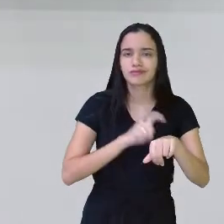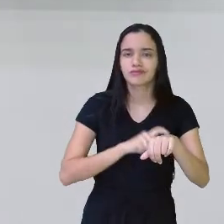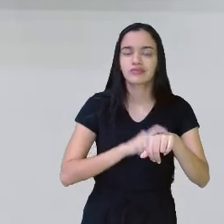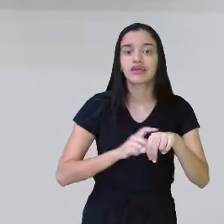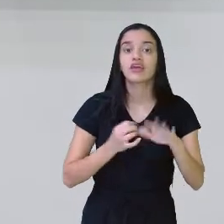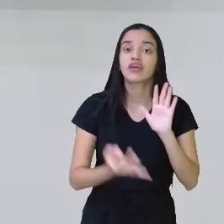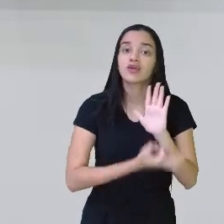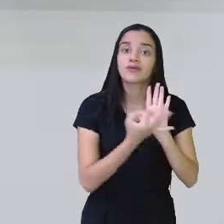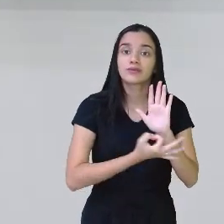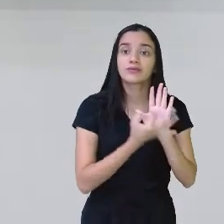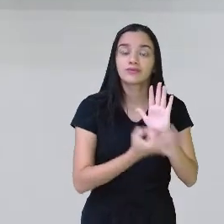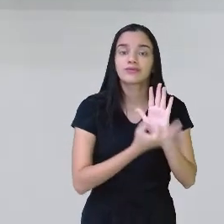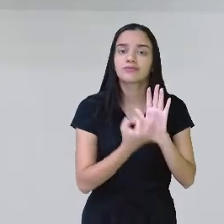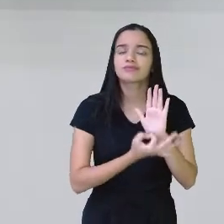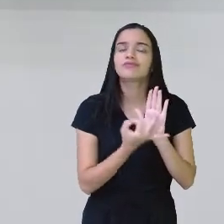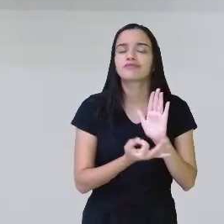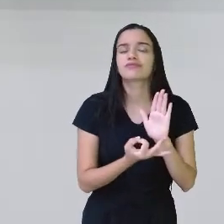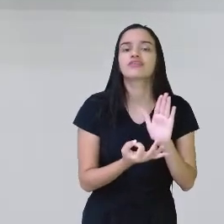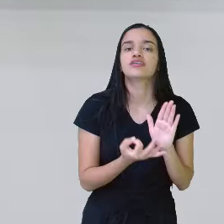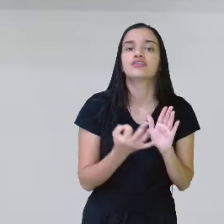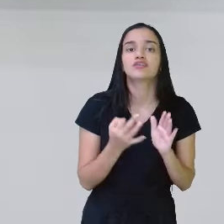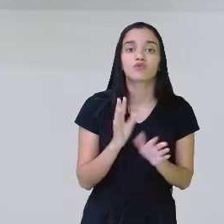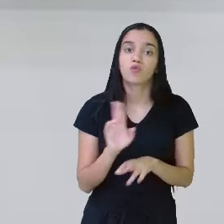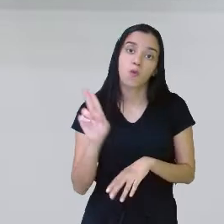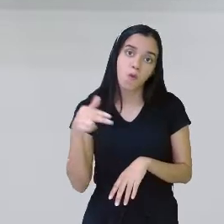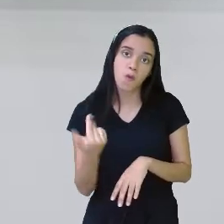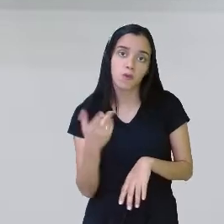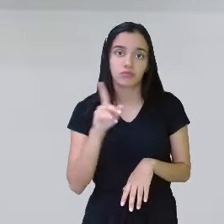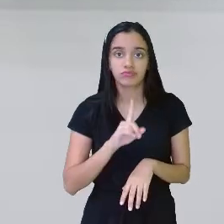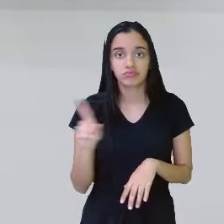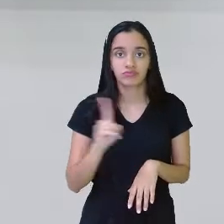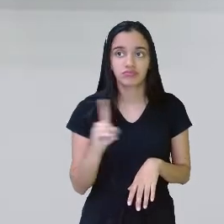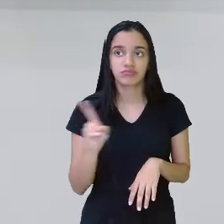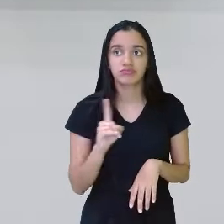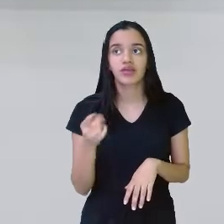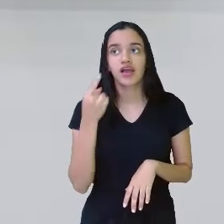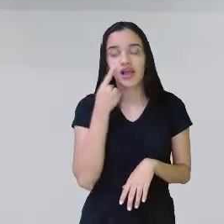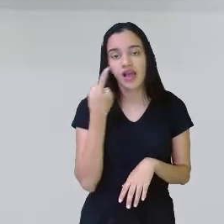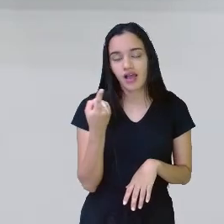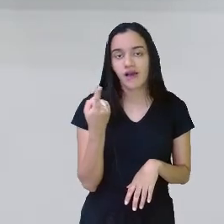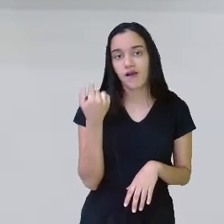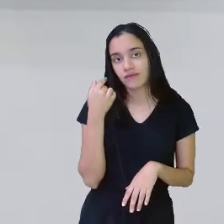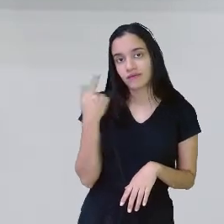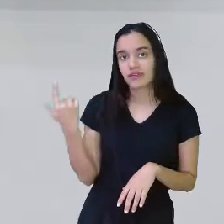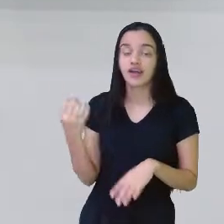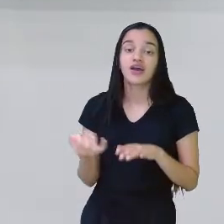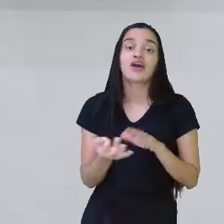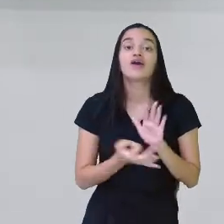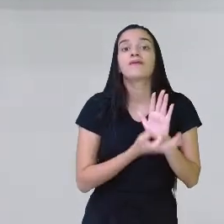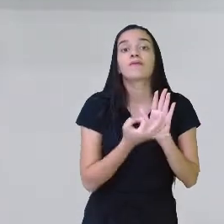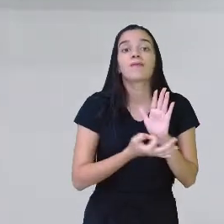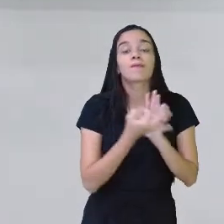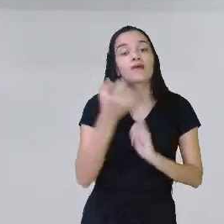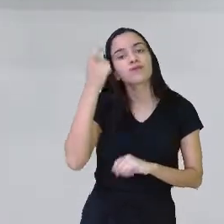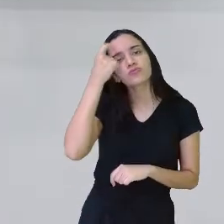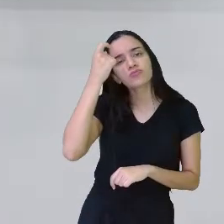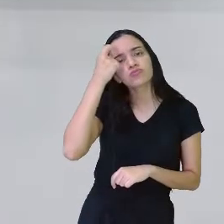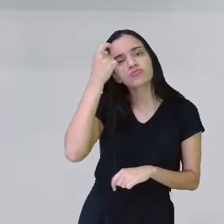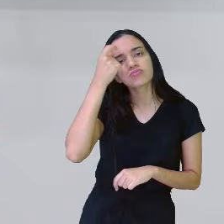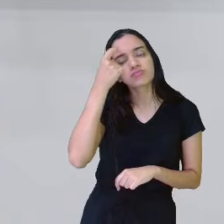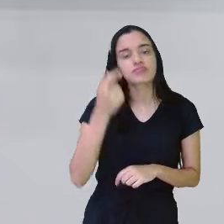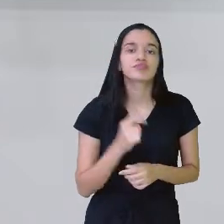os argumentos para a gente ver se é um argumento ou não. Faltou esse aqui, o argumento por raciocínio lógico.